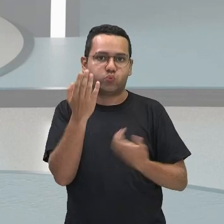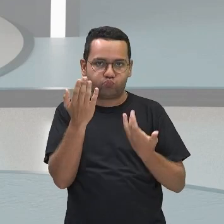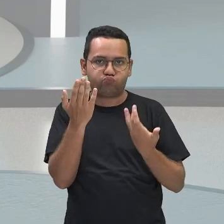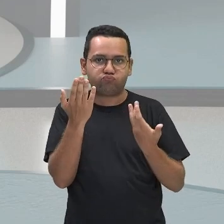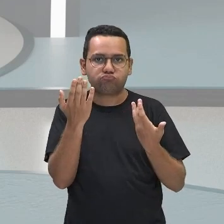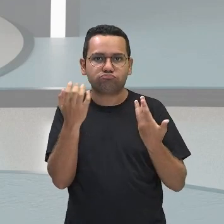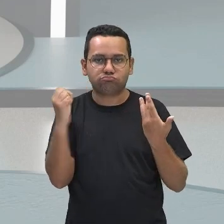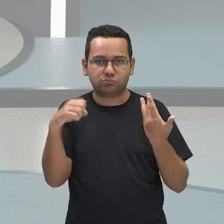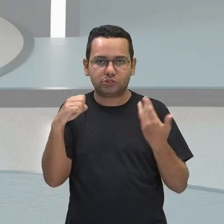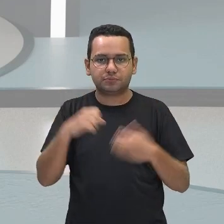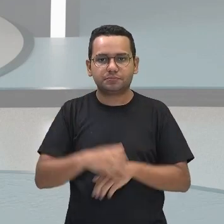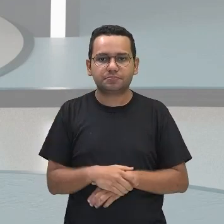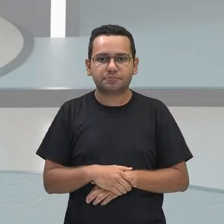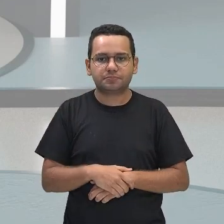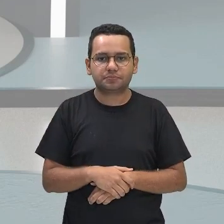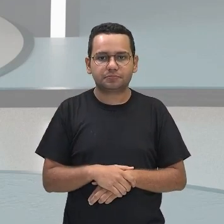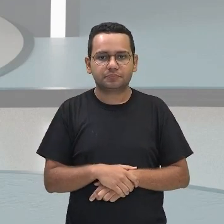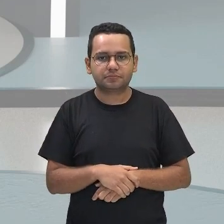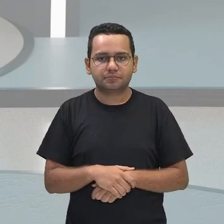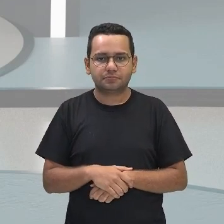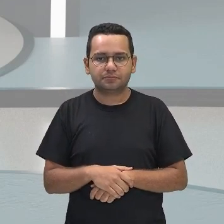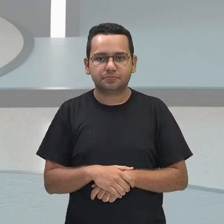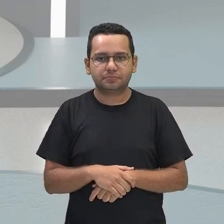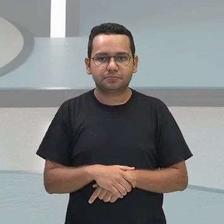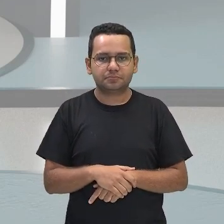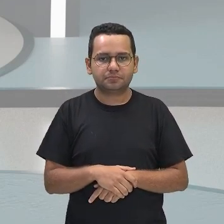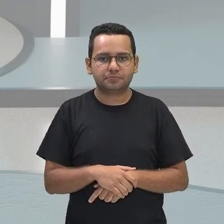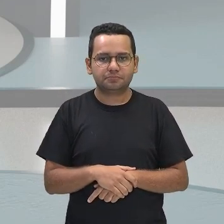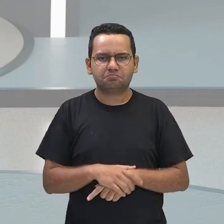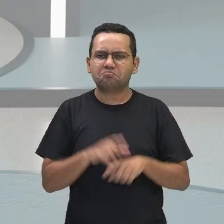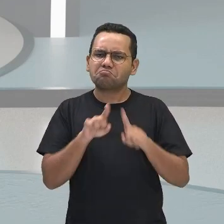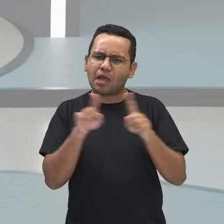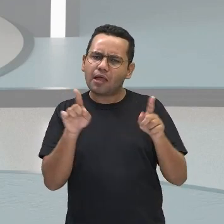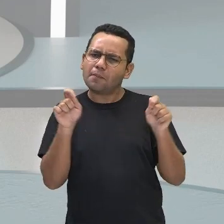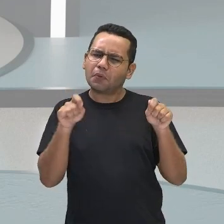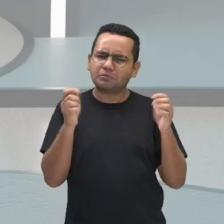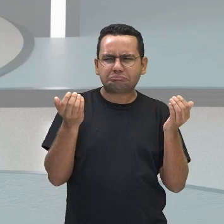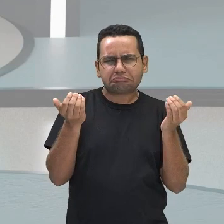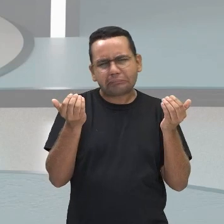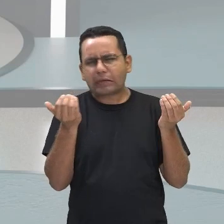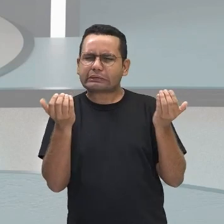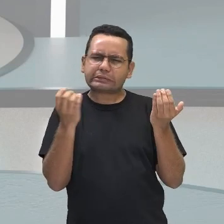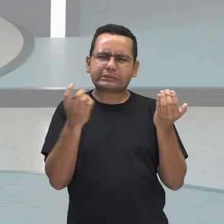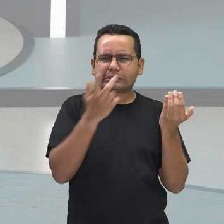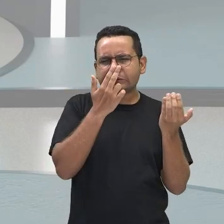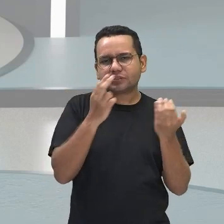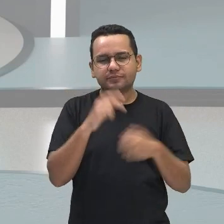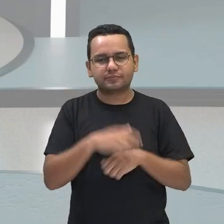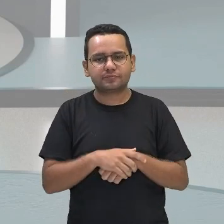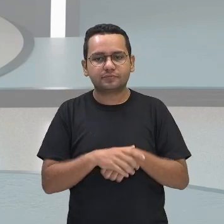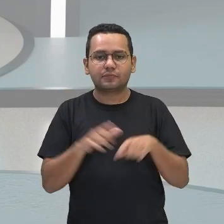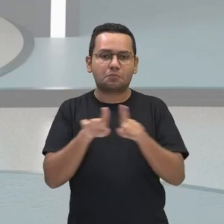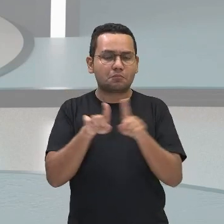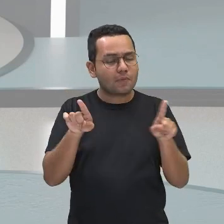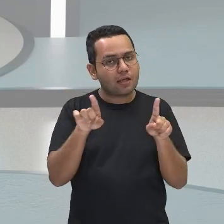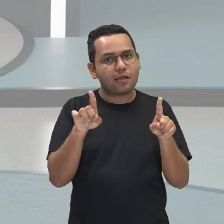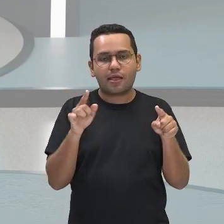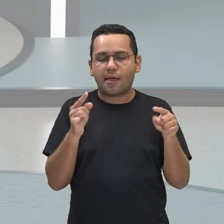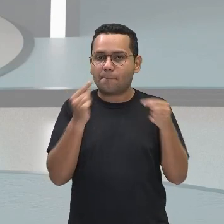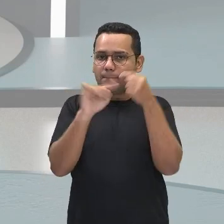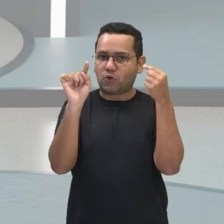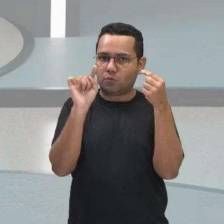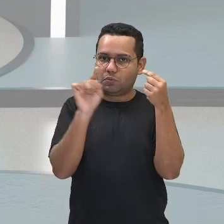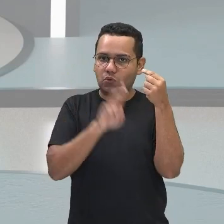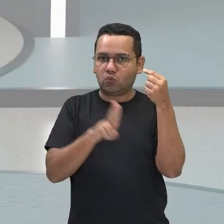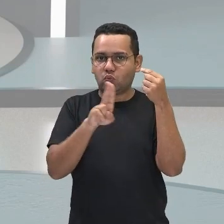anabolizante. Então, é praticamente parecido. Então, é proibido o uso de certas substâncias que vocês vão ver no decorrer